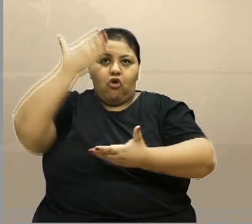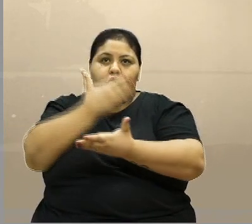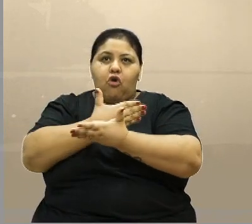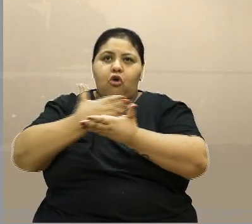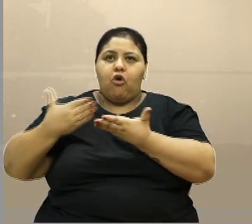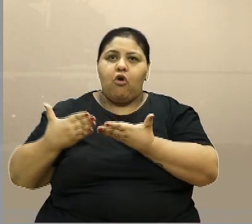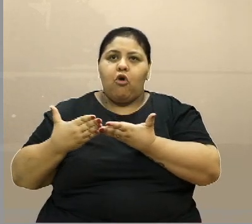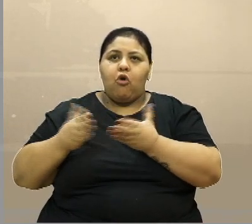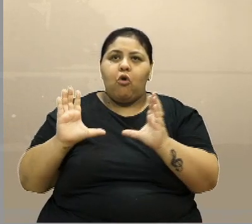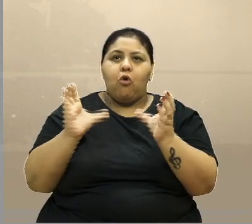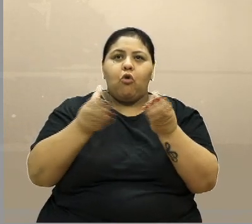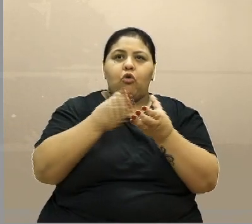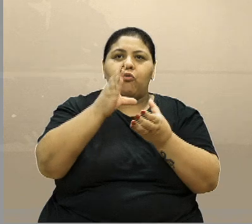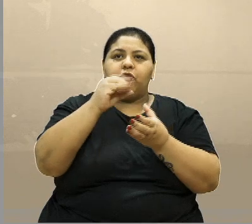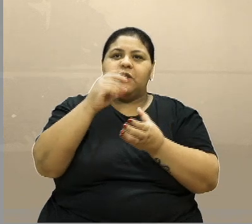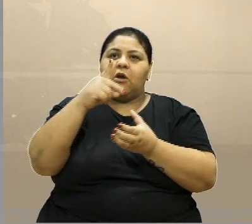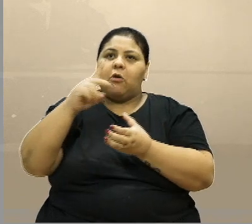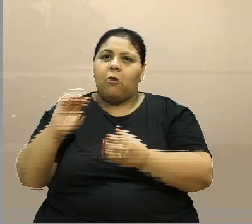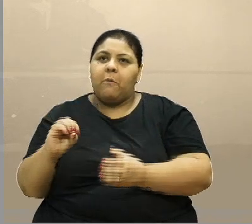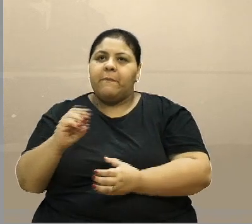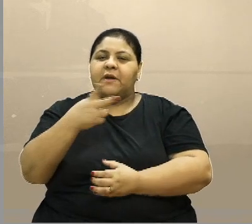quase 50 entidades em Caxias do Sul.